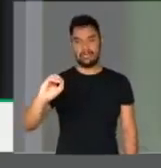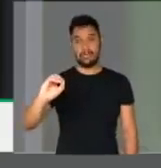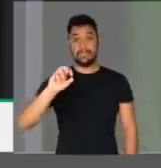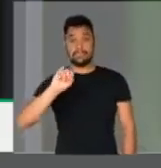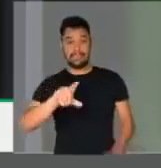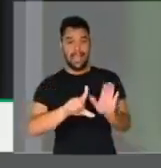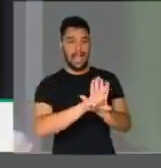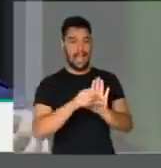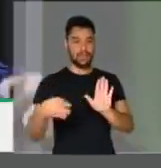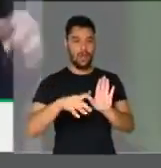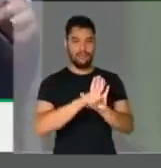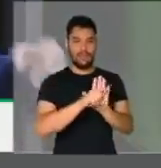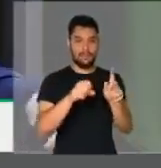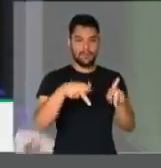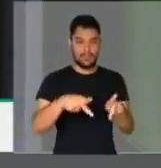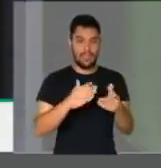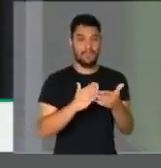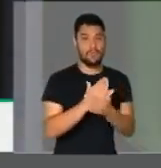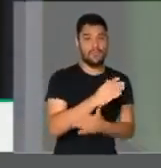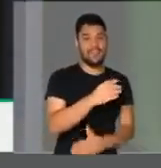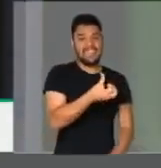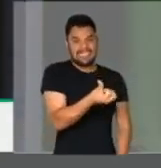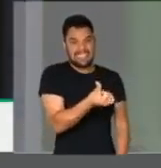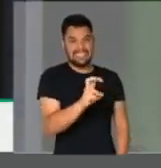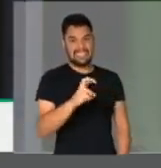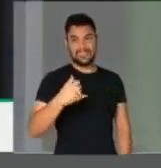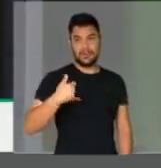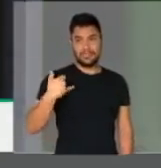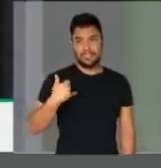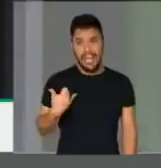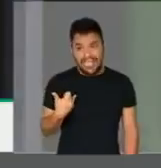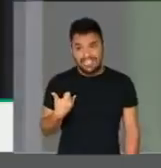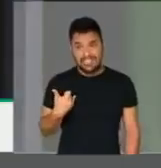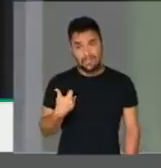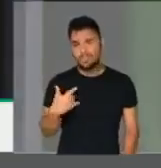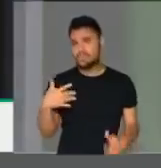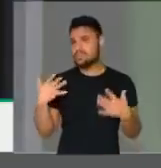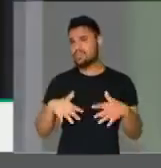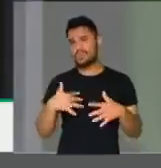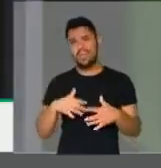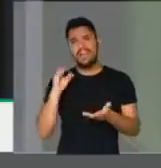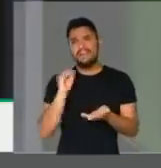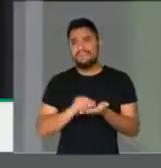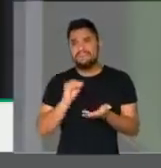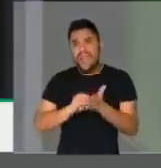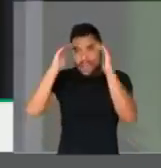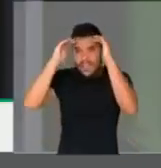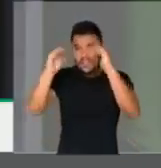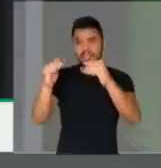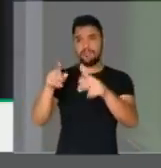65 anos é, no mínimo, uma falta de humanidade.